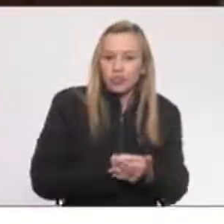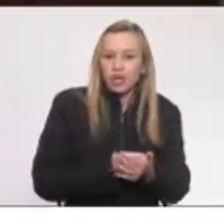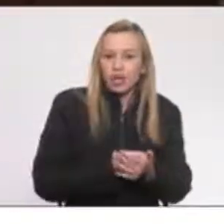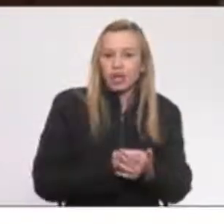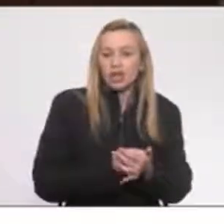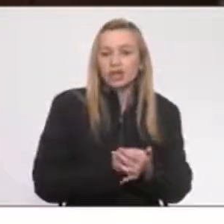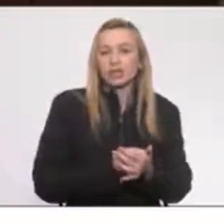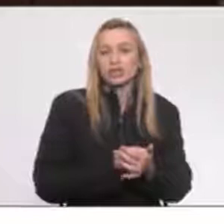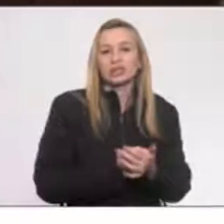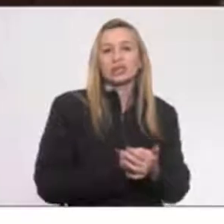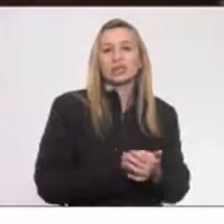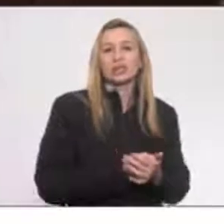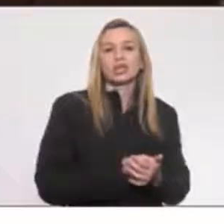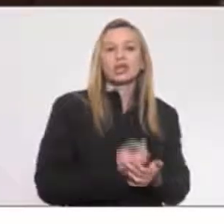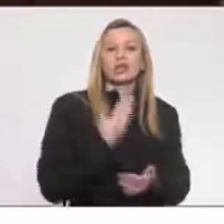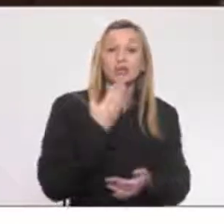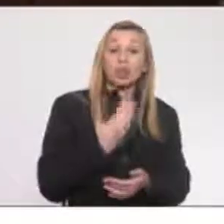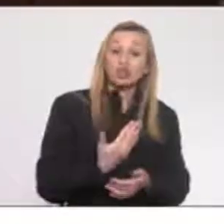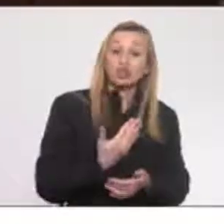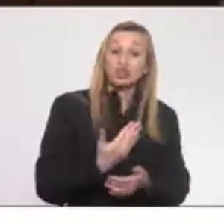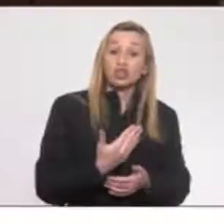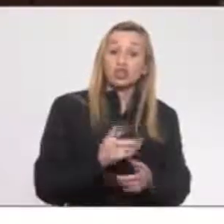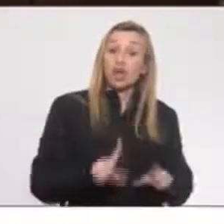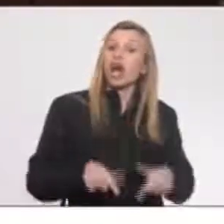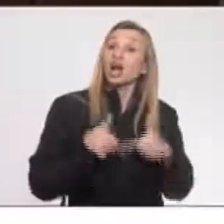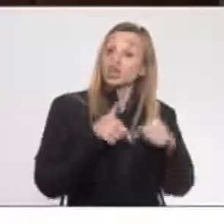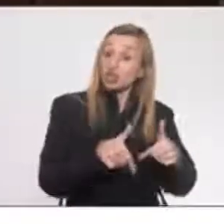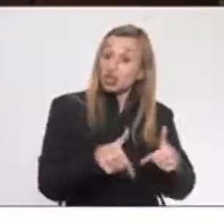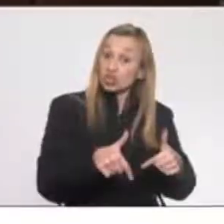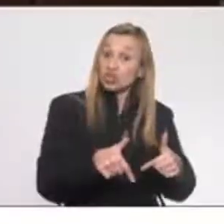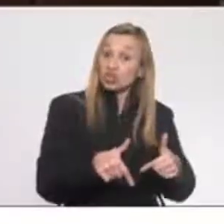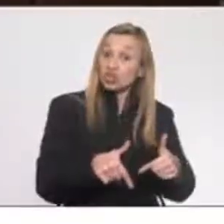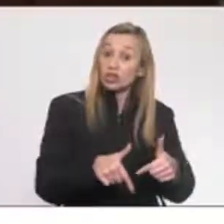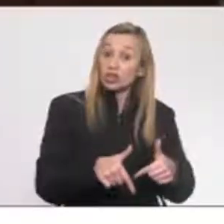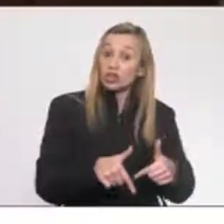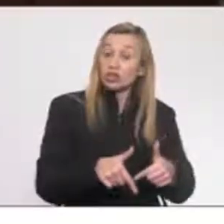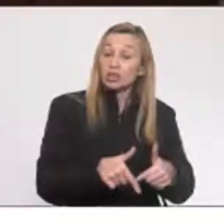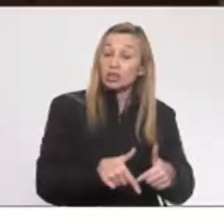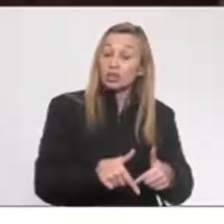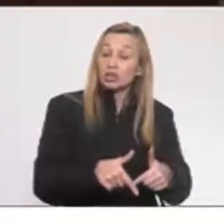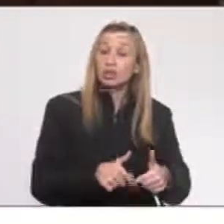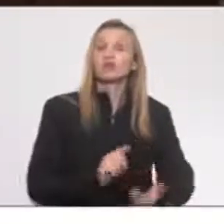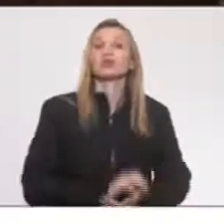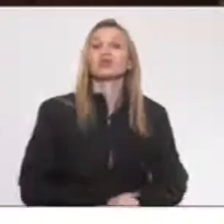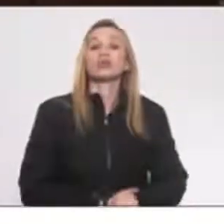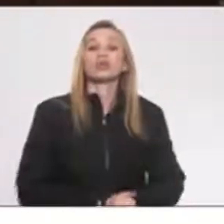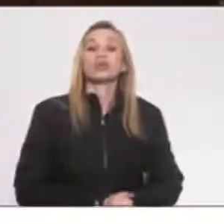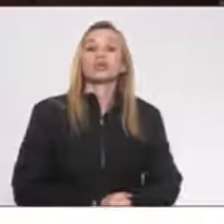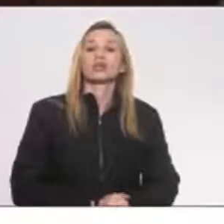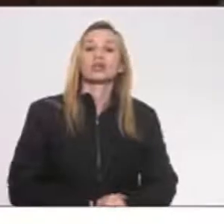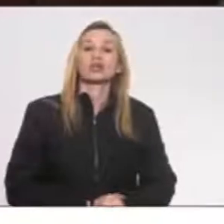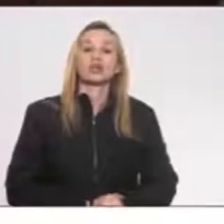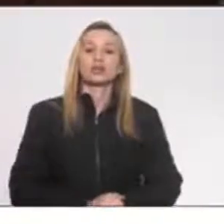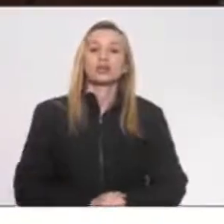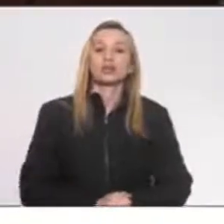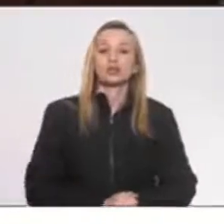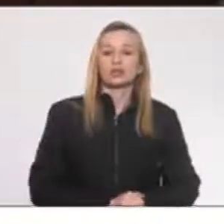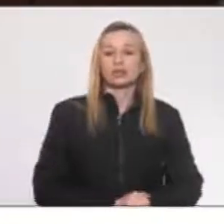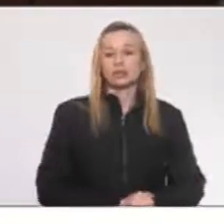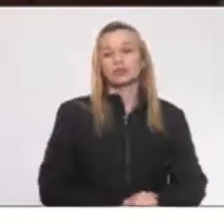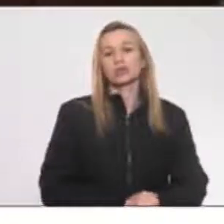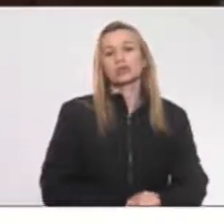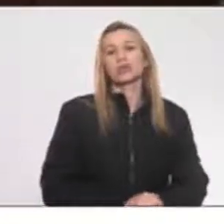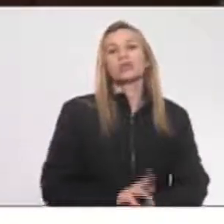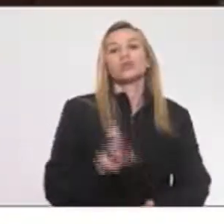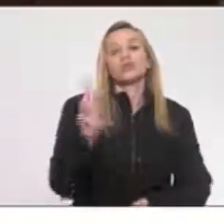autoridades e autorizar ações coercitivas, ações impositivas perante